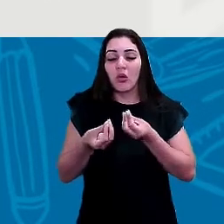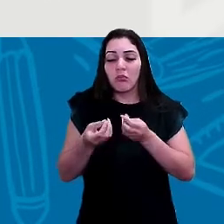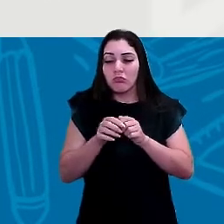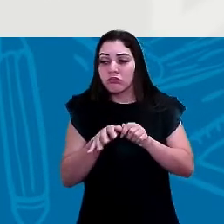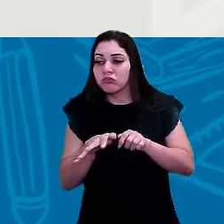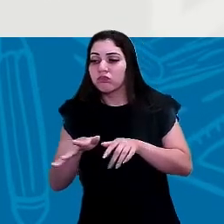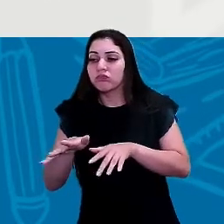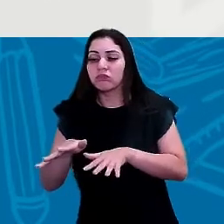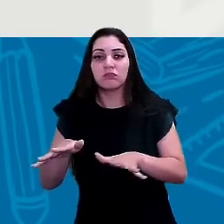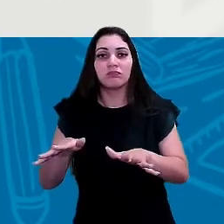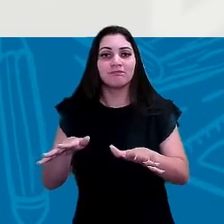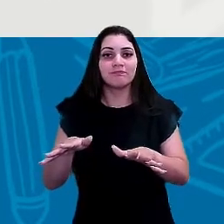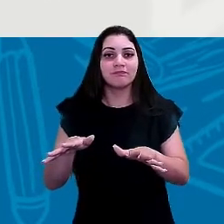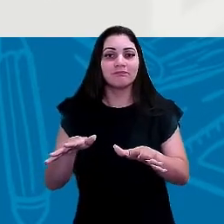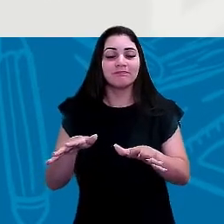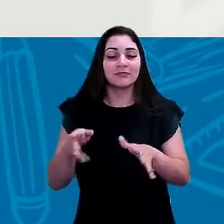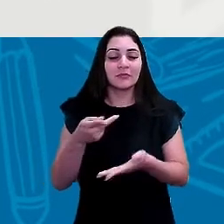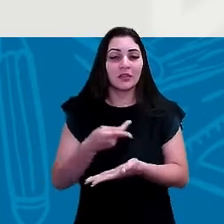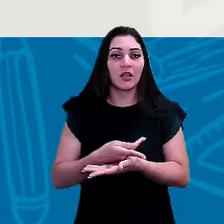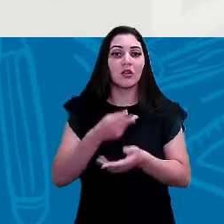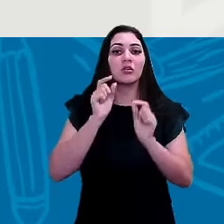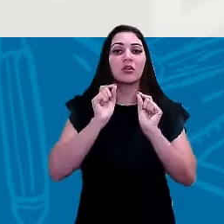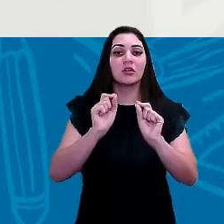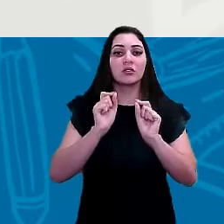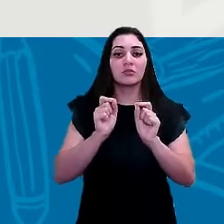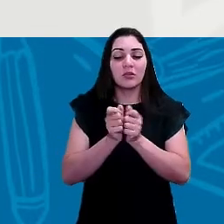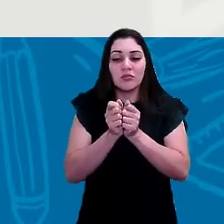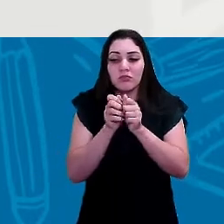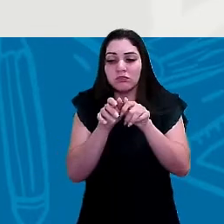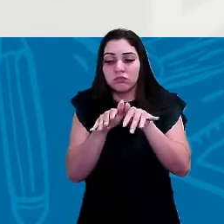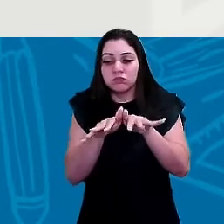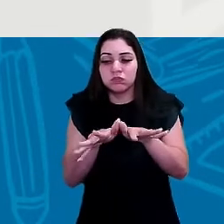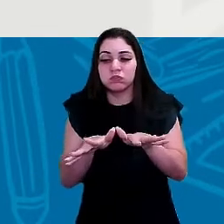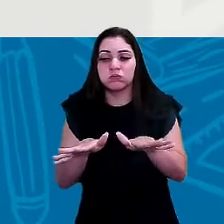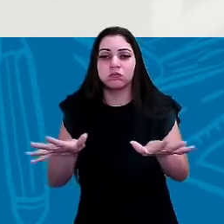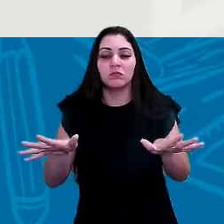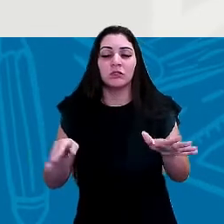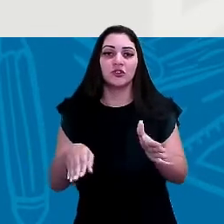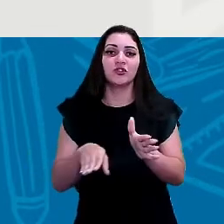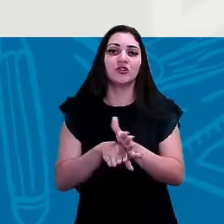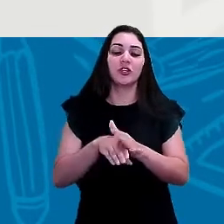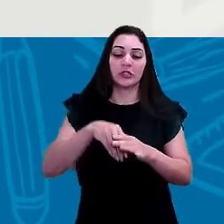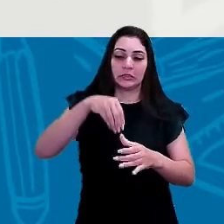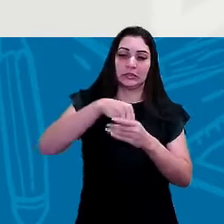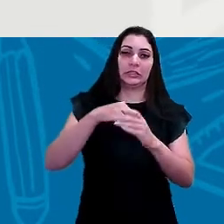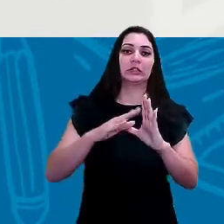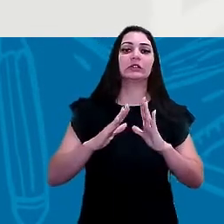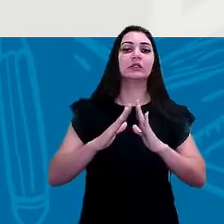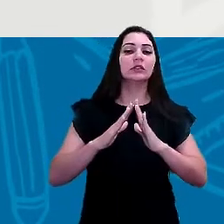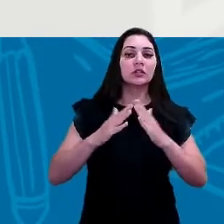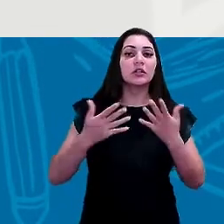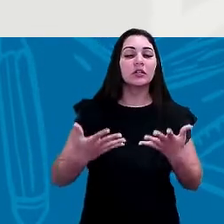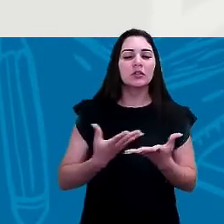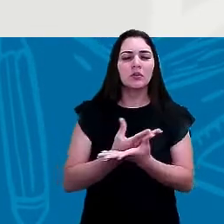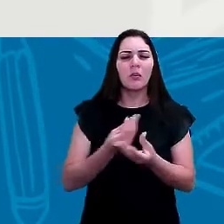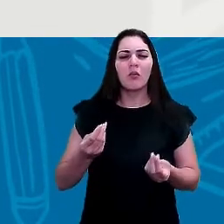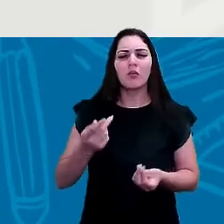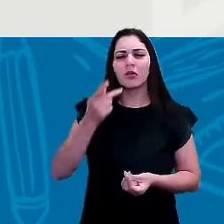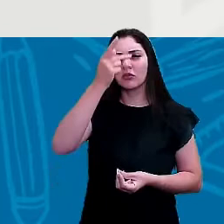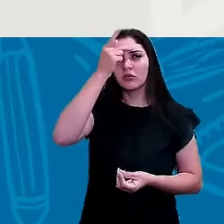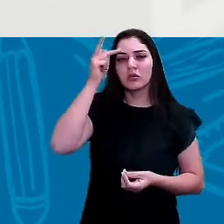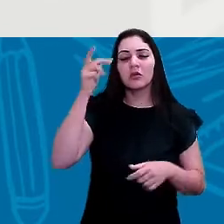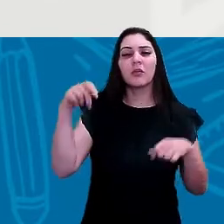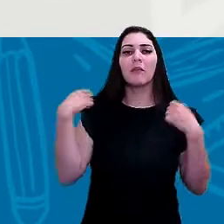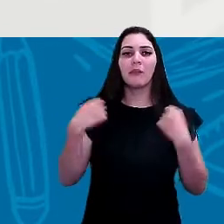escoar e ela acaba transbordando e atingindo as casas, invadindo as casas. Muita gente, né, nesse período de chuva, teve